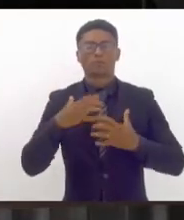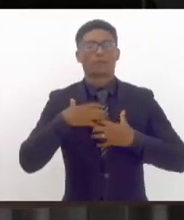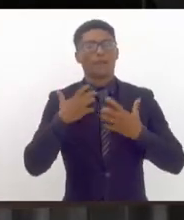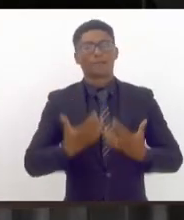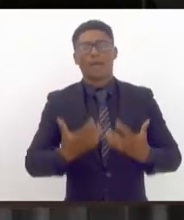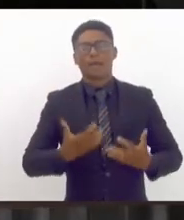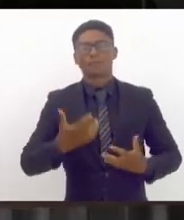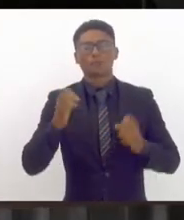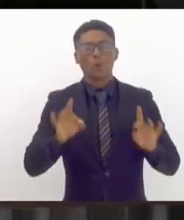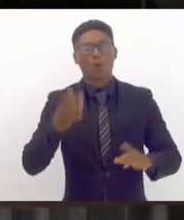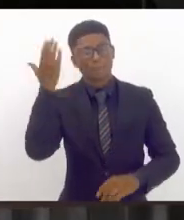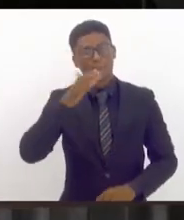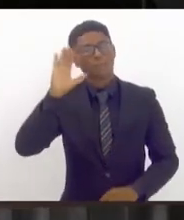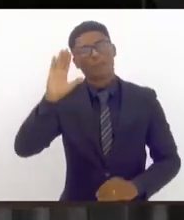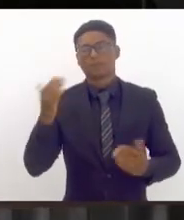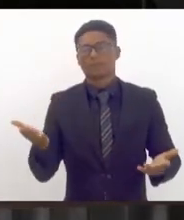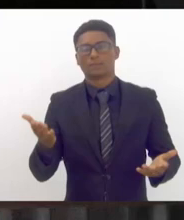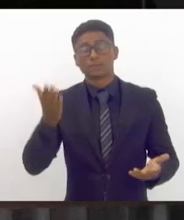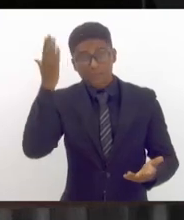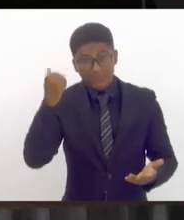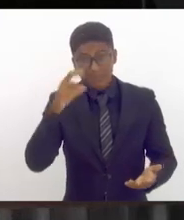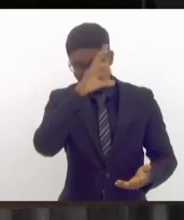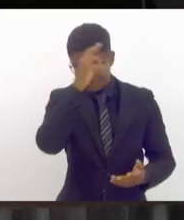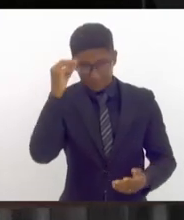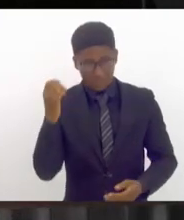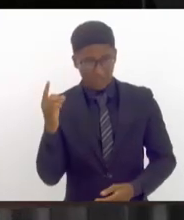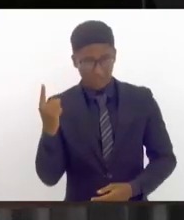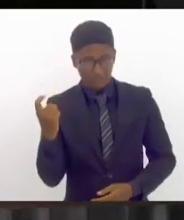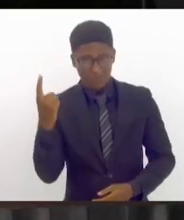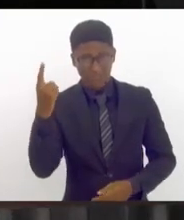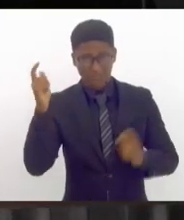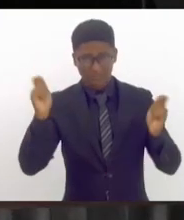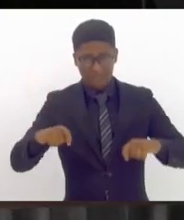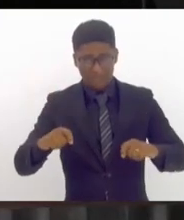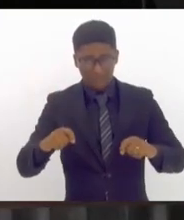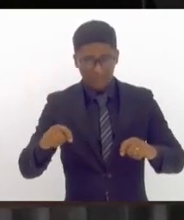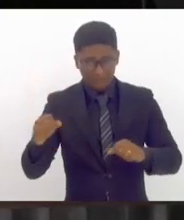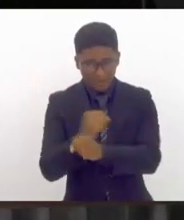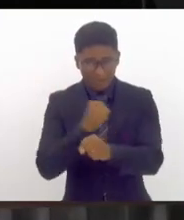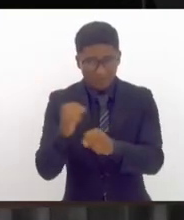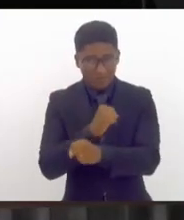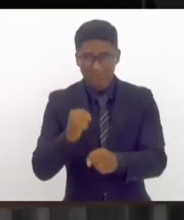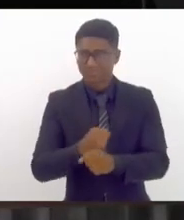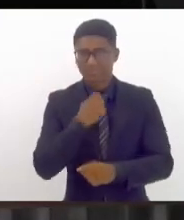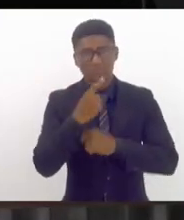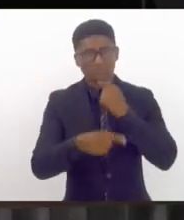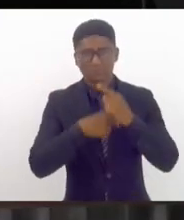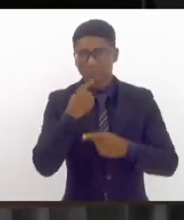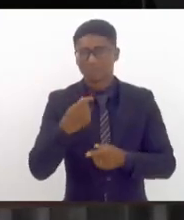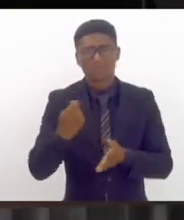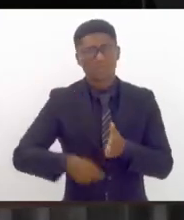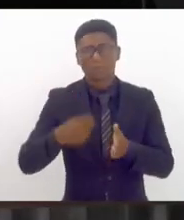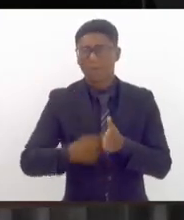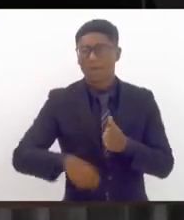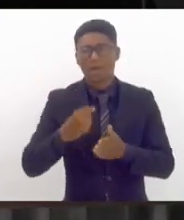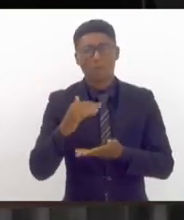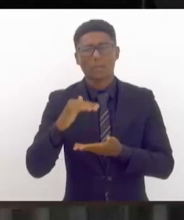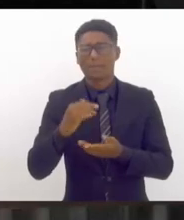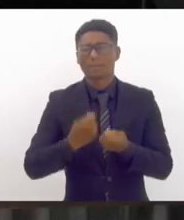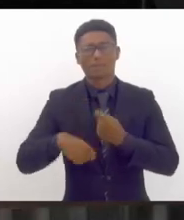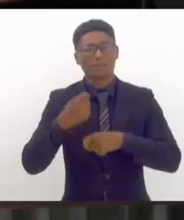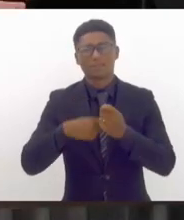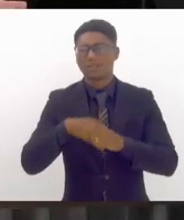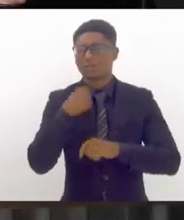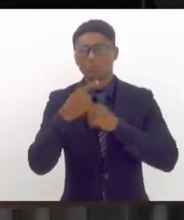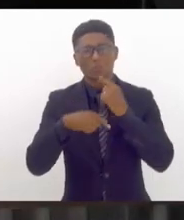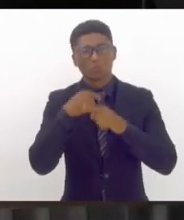promessa. E todo mundo sabe que prefeitura nenhuma dá conta sozinha. Prefeitura nenhuma tem saúde tributária, orçamentária, financeira, para